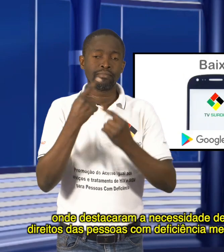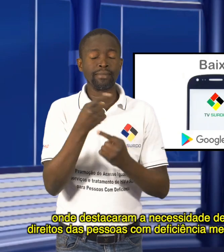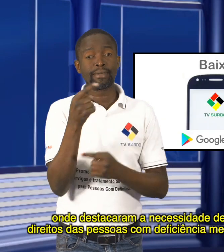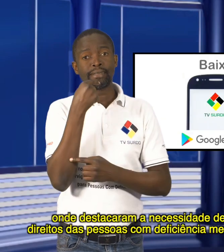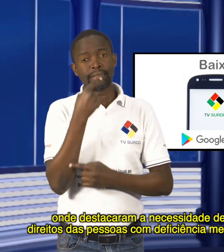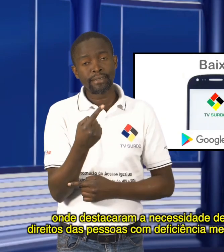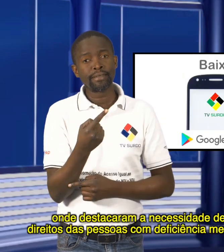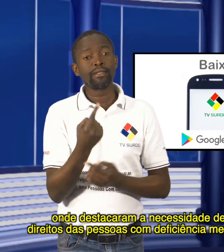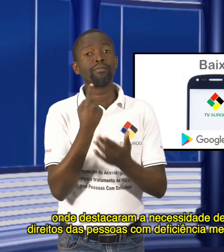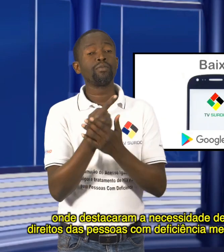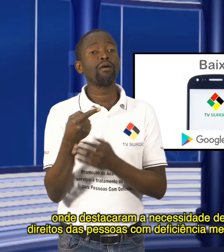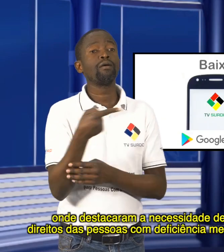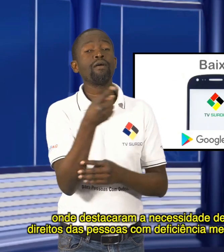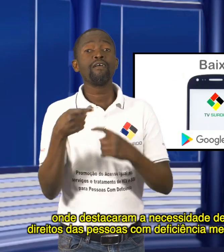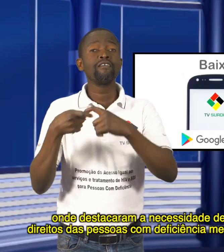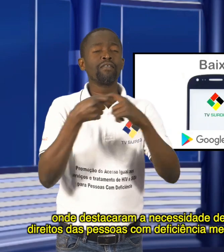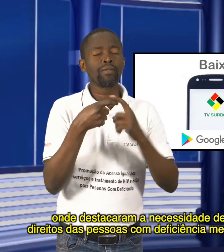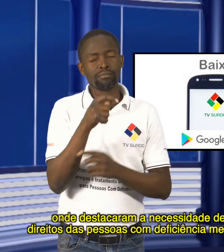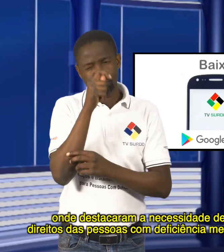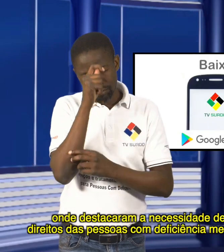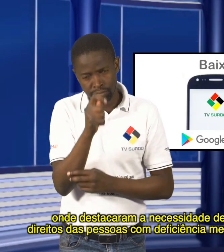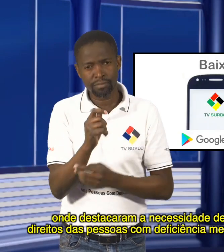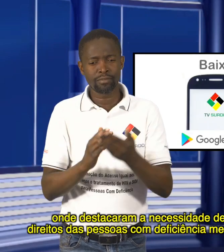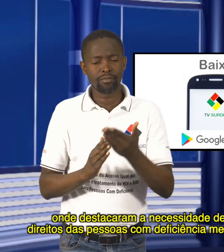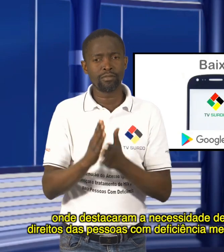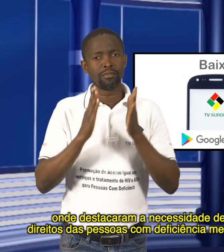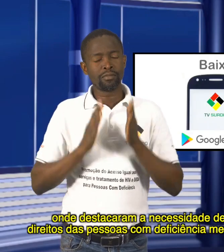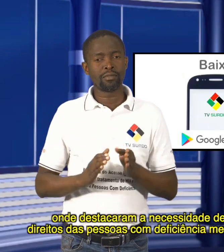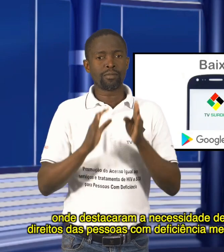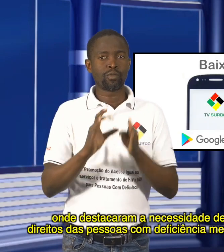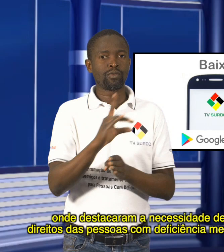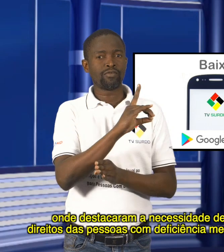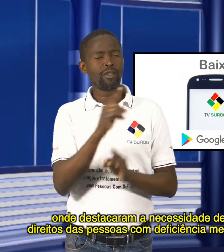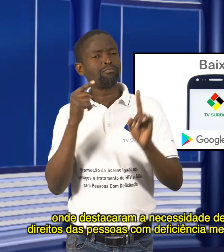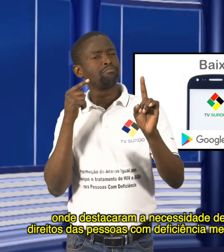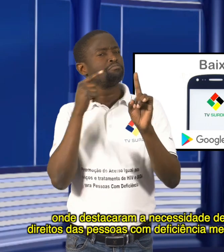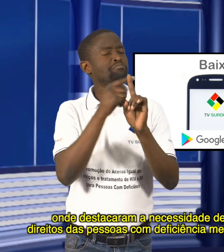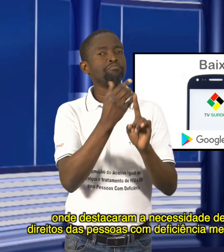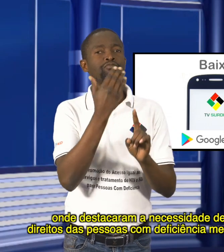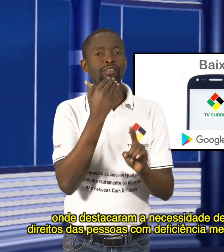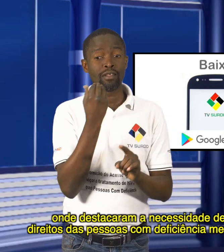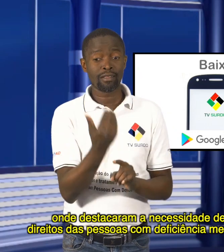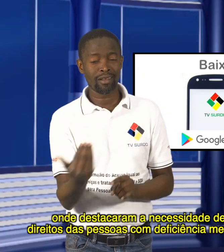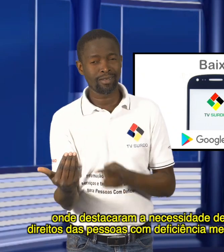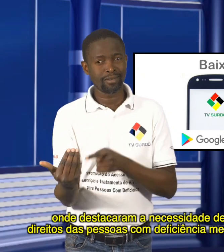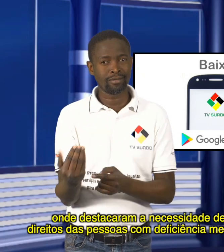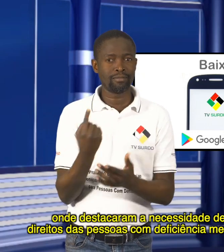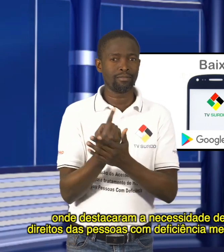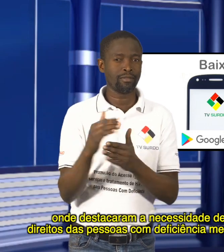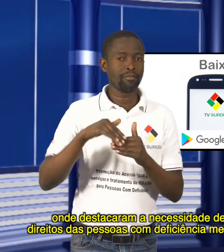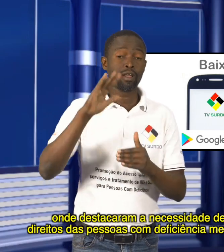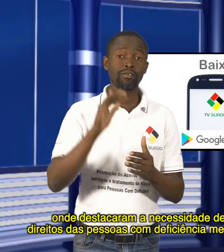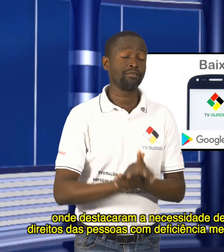organizações, onde destacaram a necessidade de as famílias respeitarem os direitos das pessoas com deficiência mental,